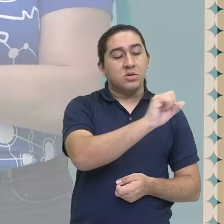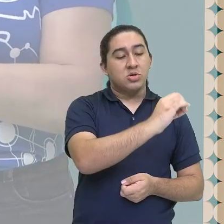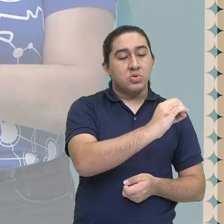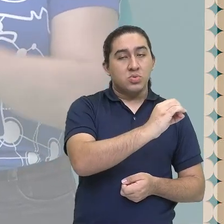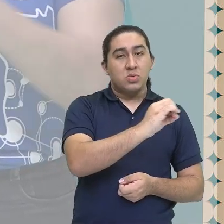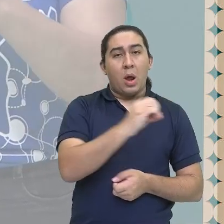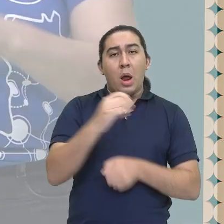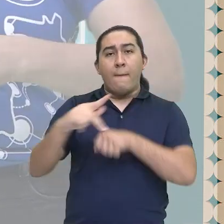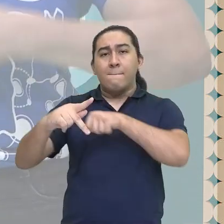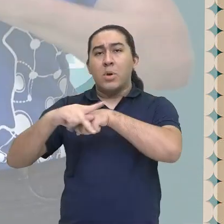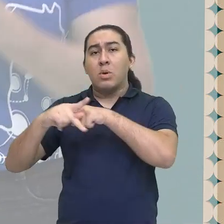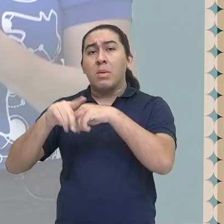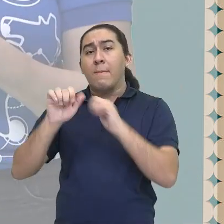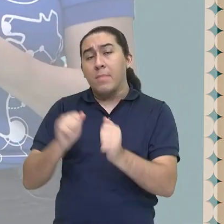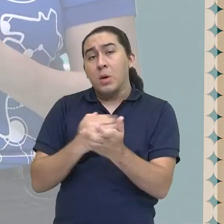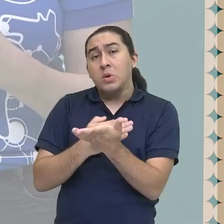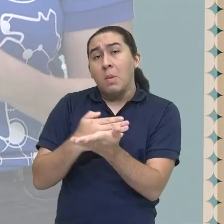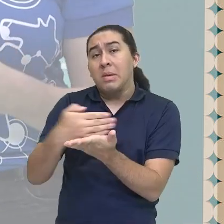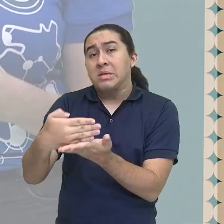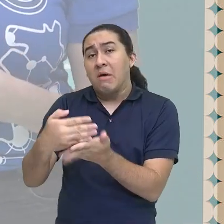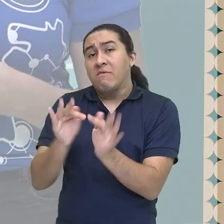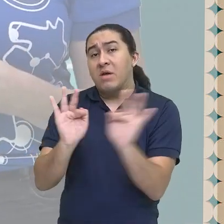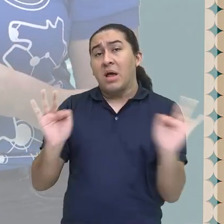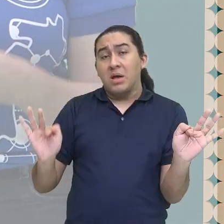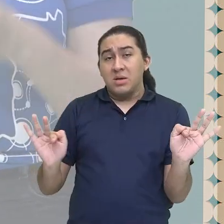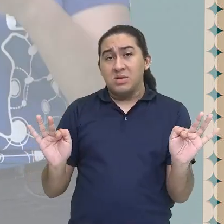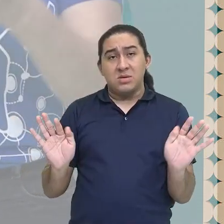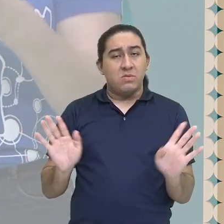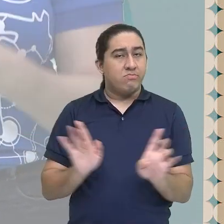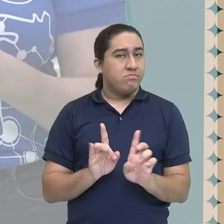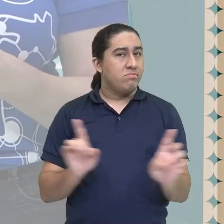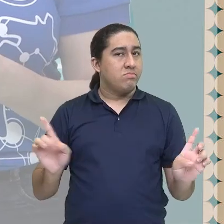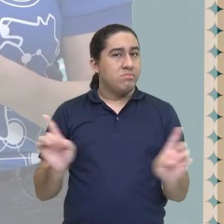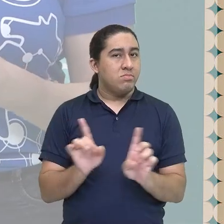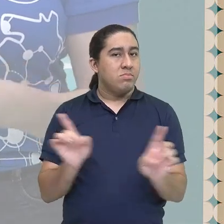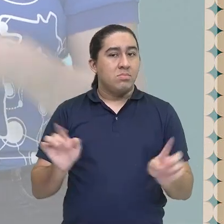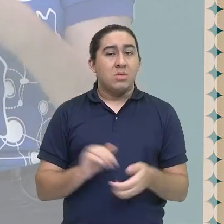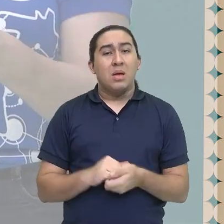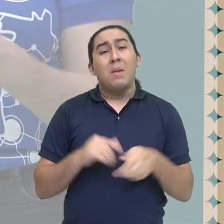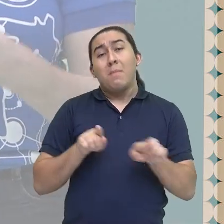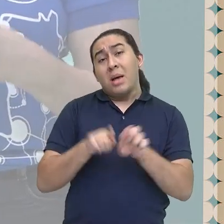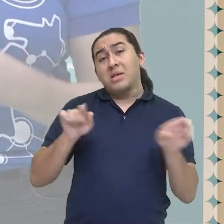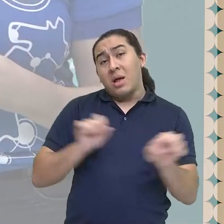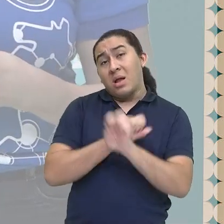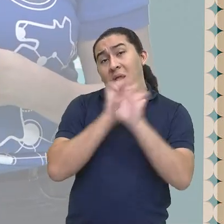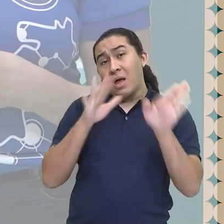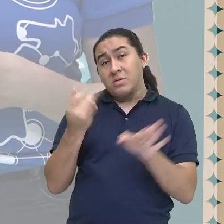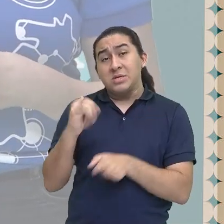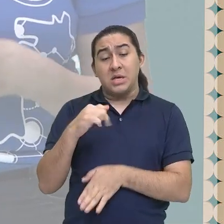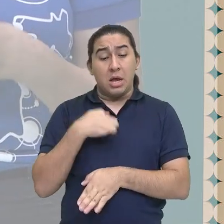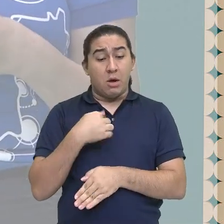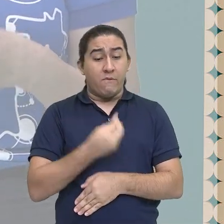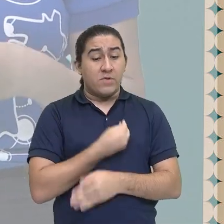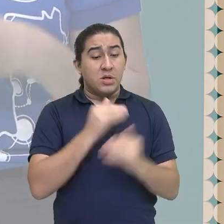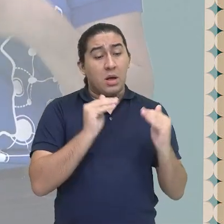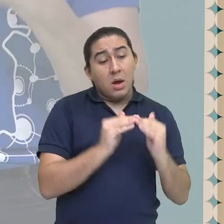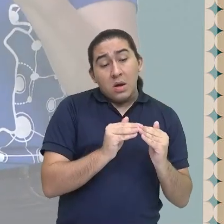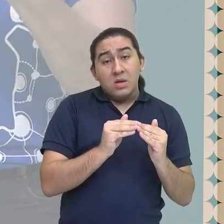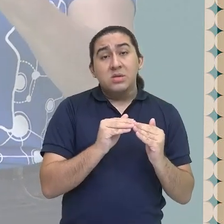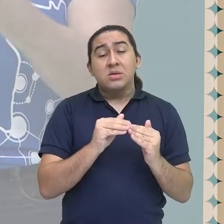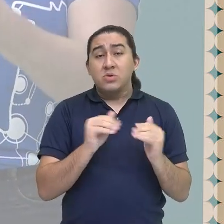iniciar uma frase, traga-me. Mas é claro que na minha casa, com os meus amigos, não pode dizer,